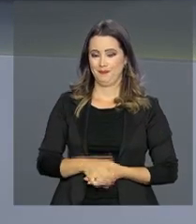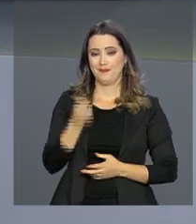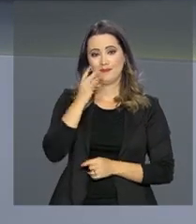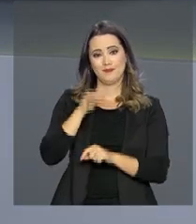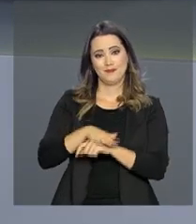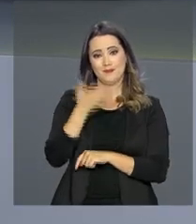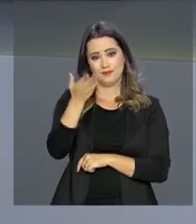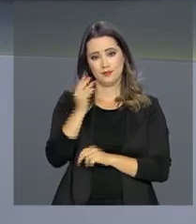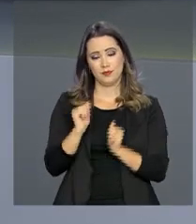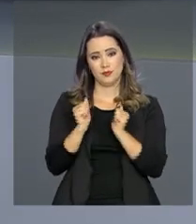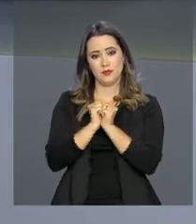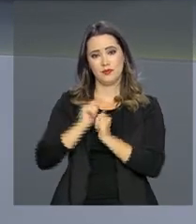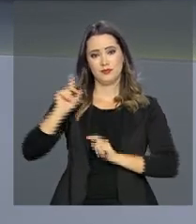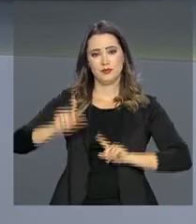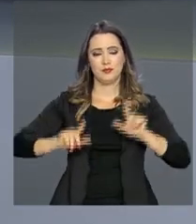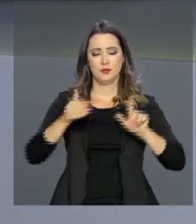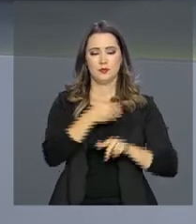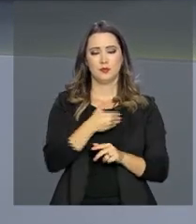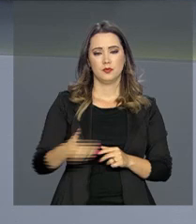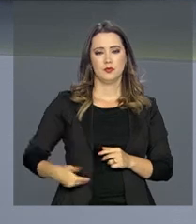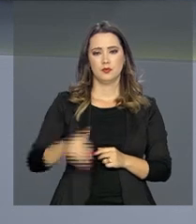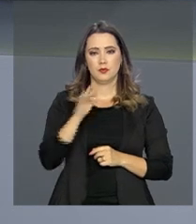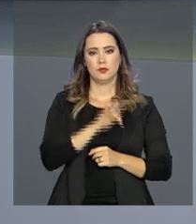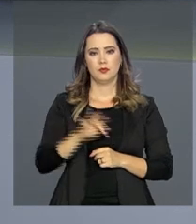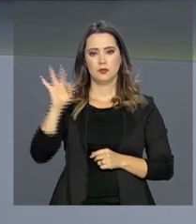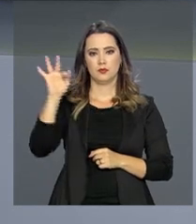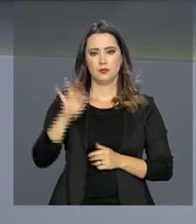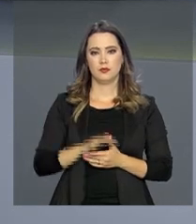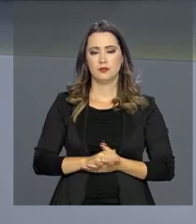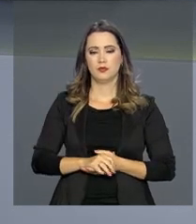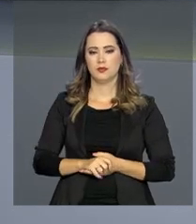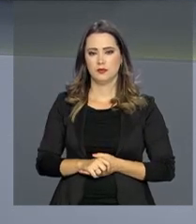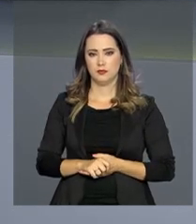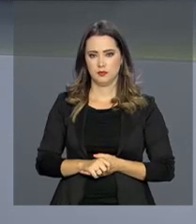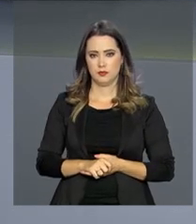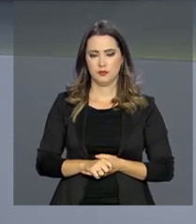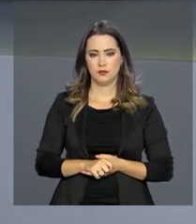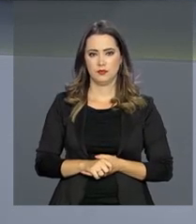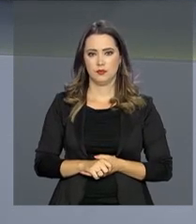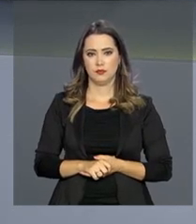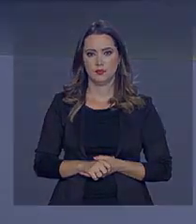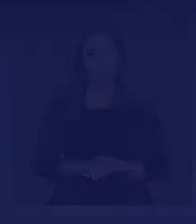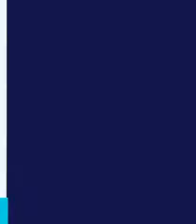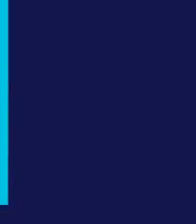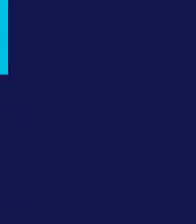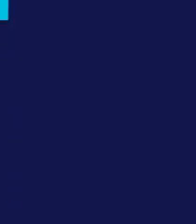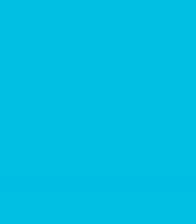Uma boa noite para você e continue com a gente aqui na NBR, a TV do Governo Federal.